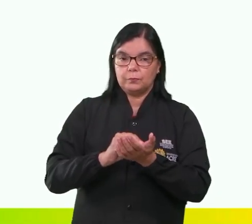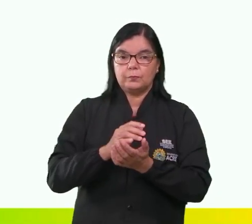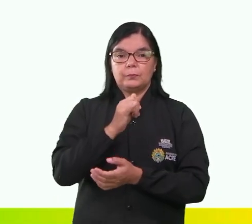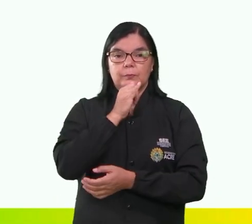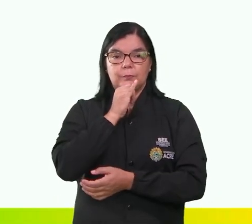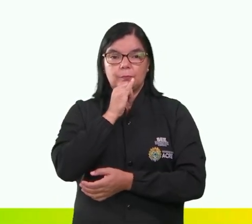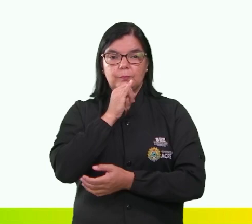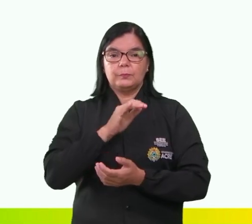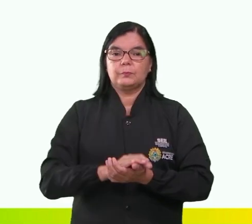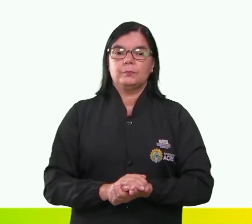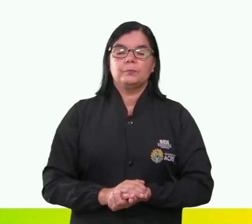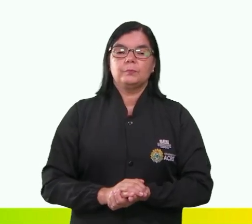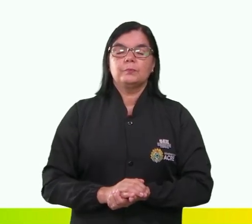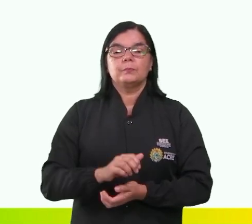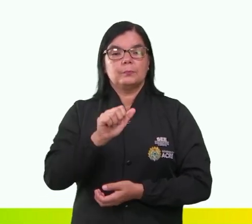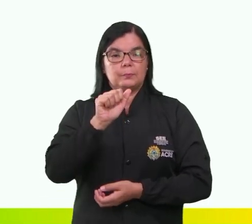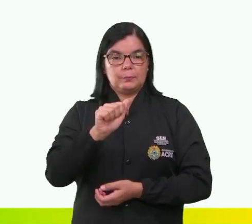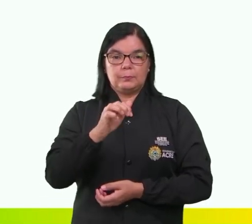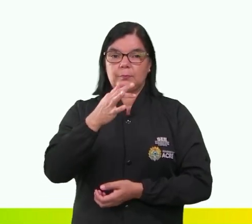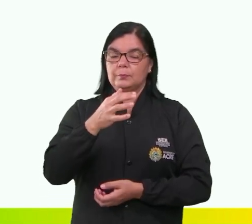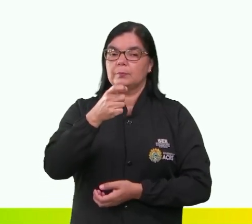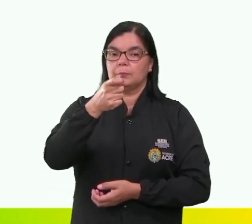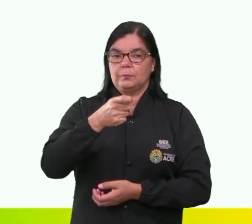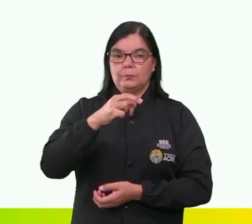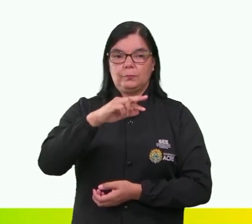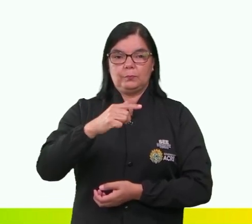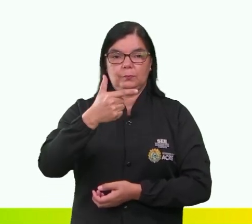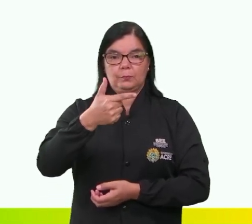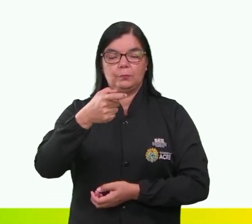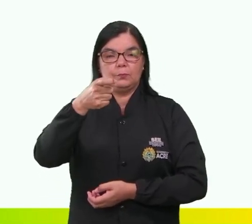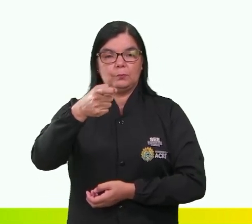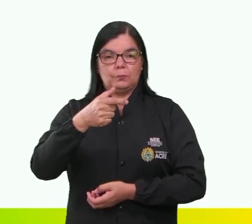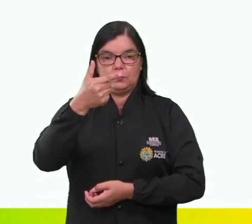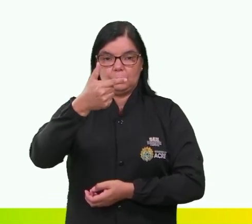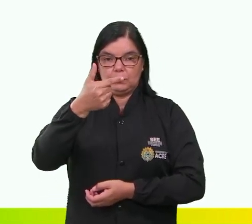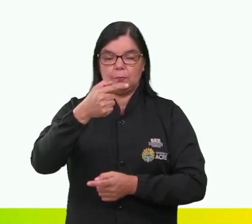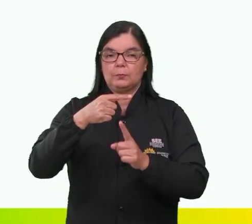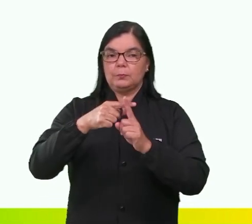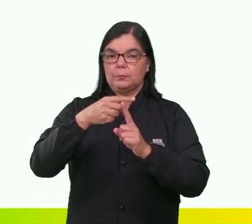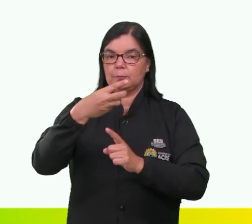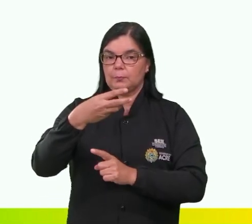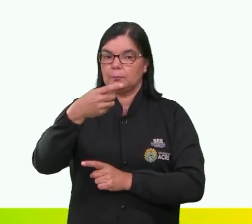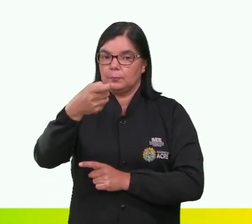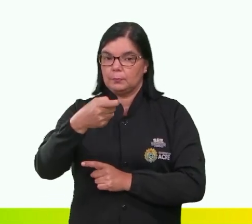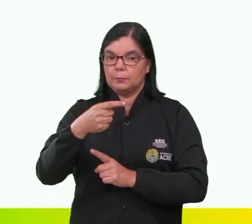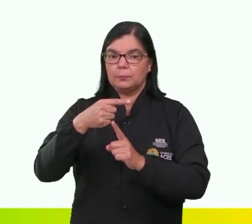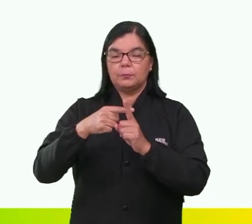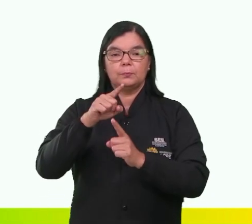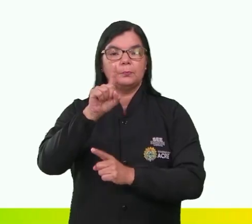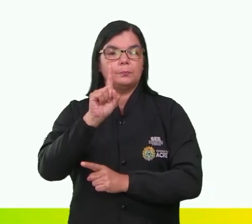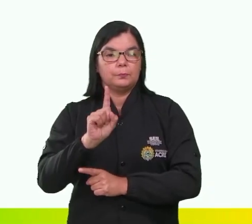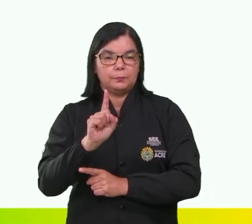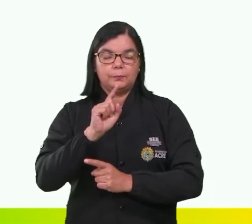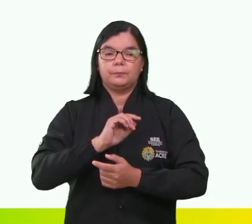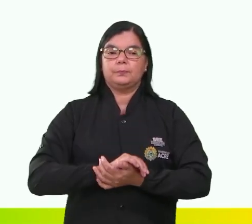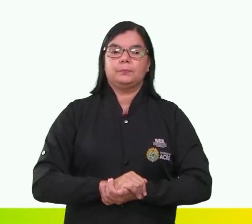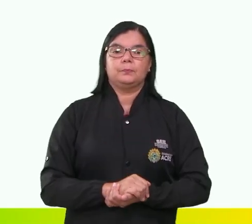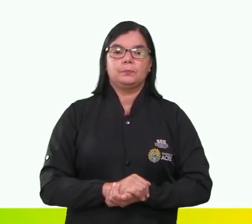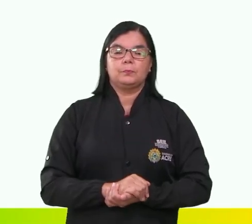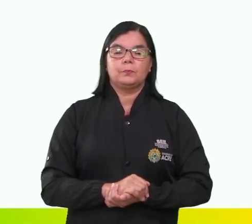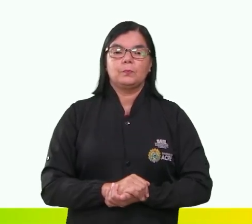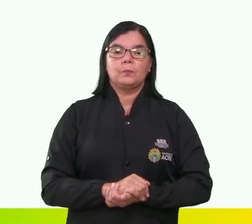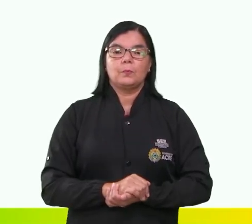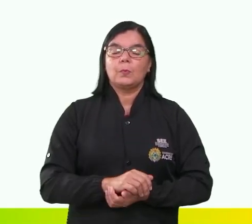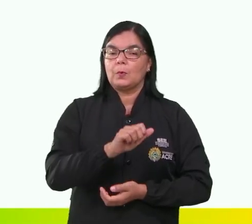A aí, nós temos f de x igual a 2x quadrado mais 3x mais 1,